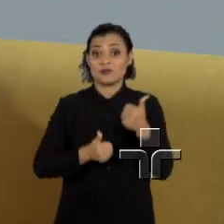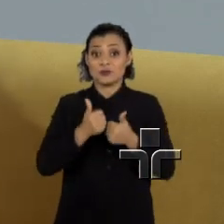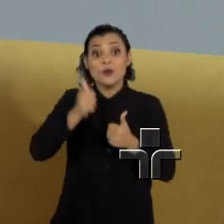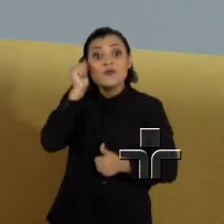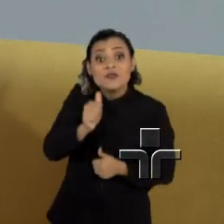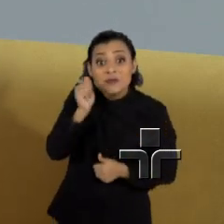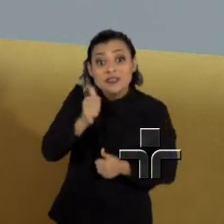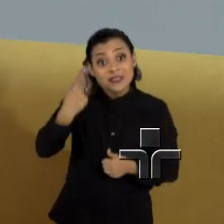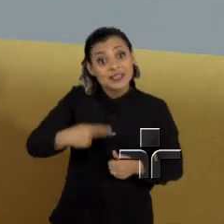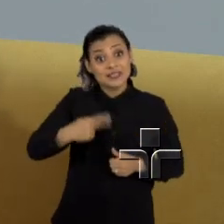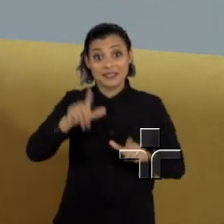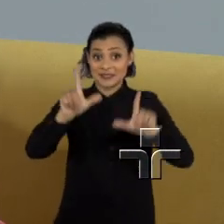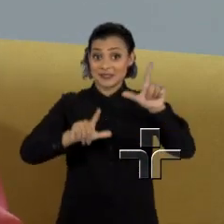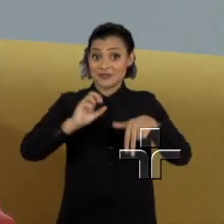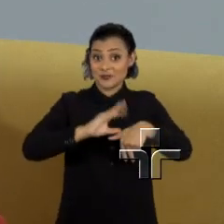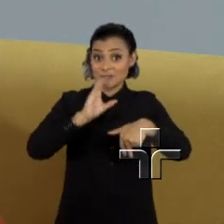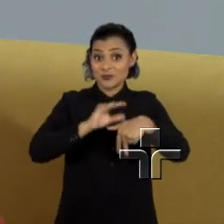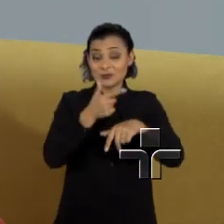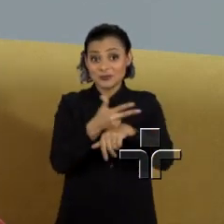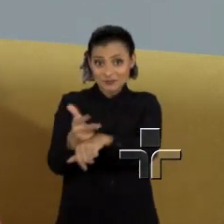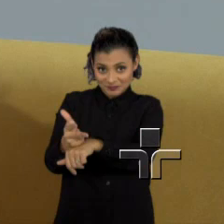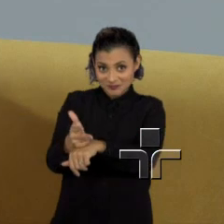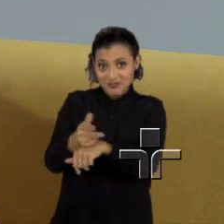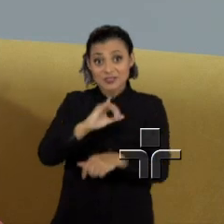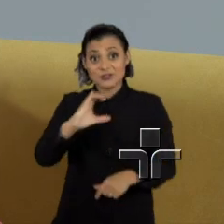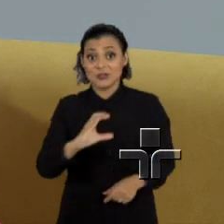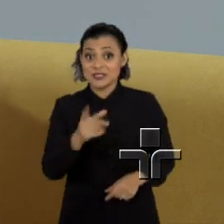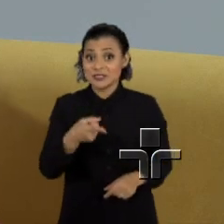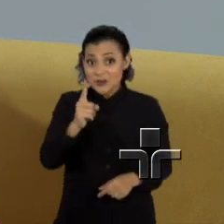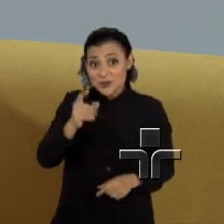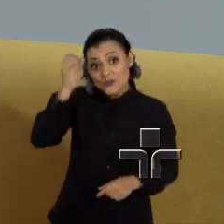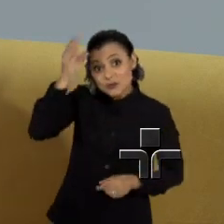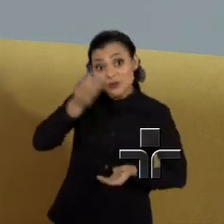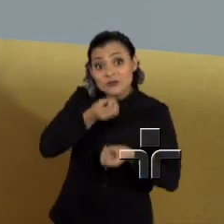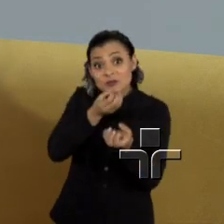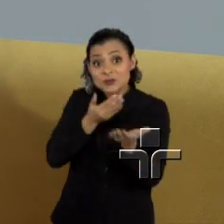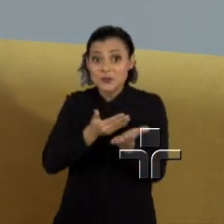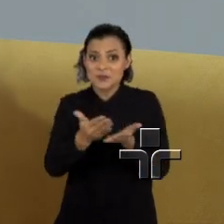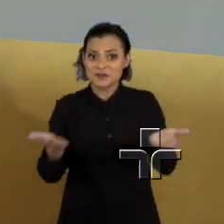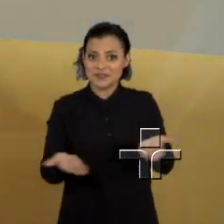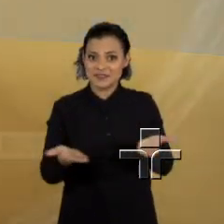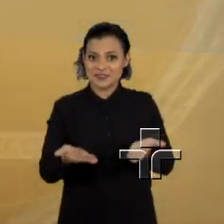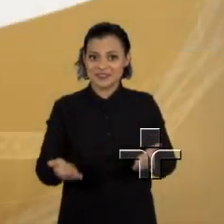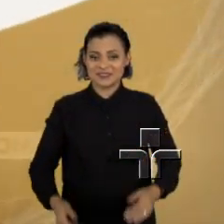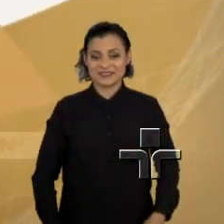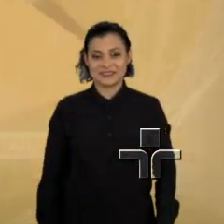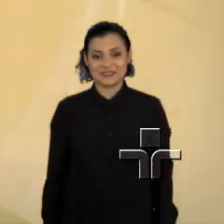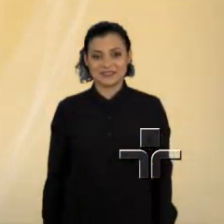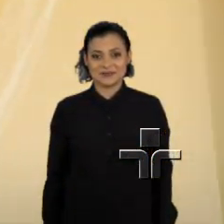Feminino aqui na TV Cultura. JC1 Cultura de Informação começa agora.